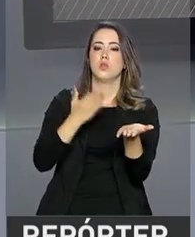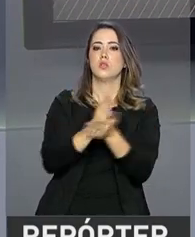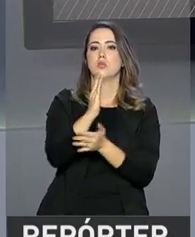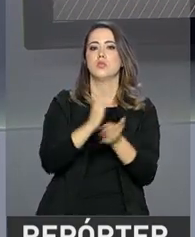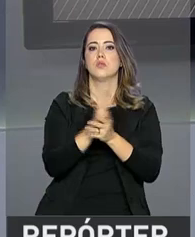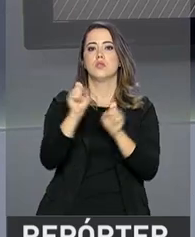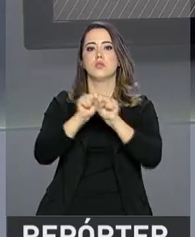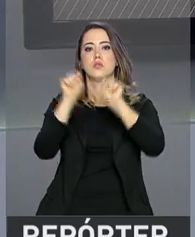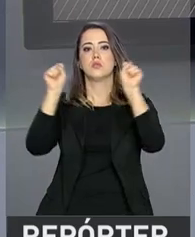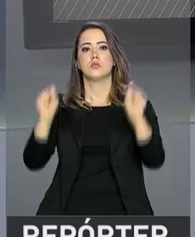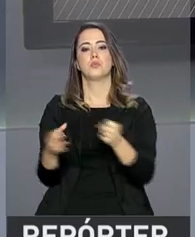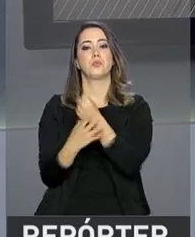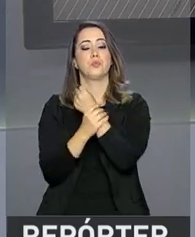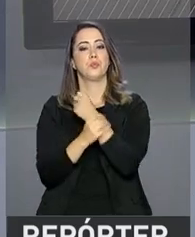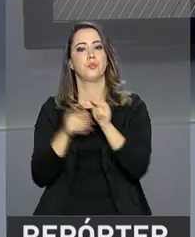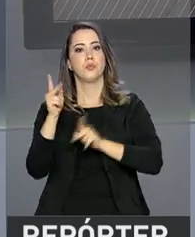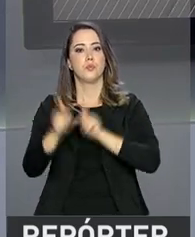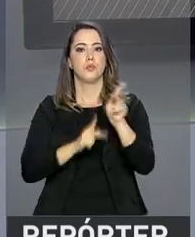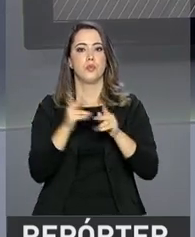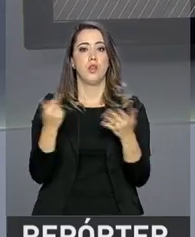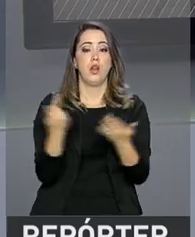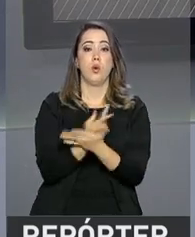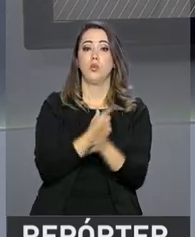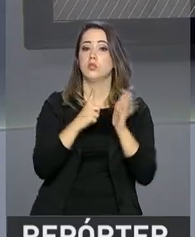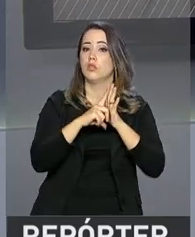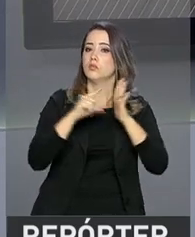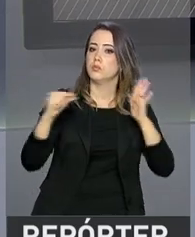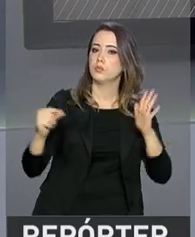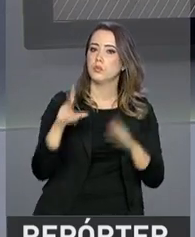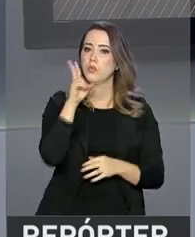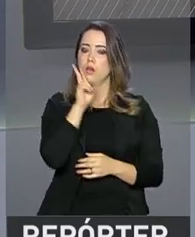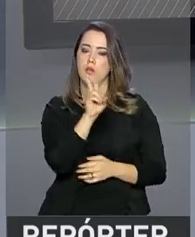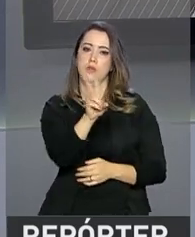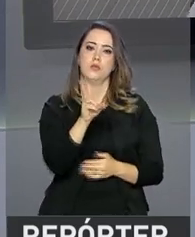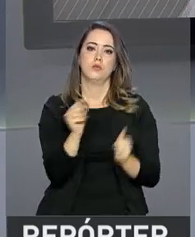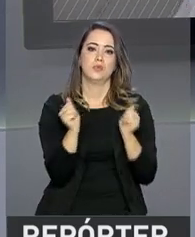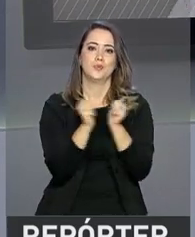do Sistema Único de Segurança Pública que acontece no Palácio do Planalto.